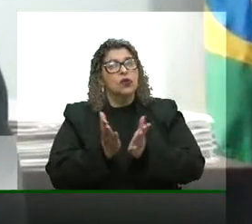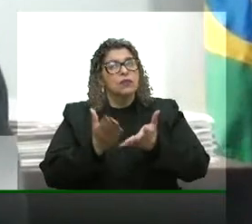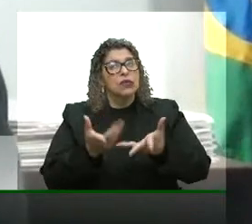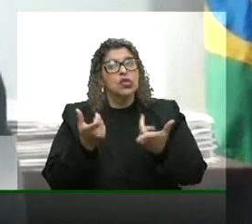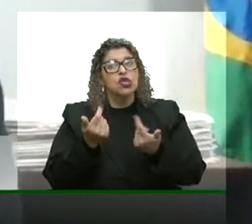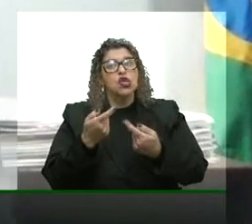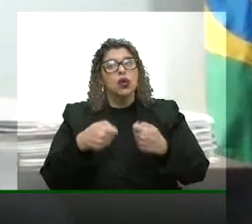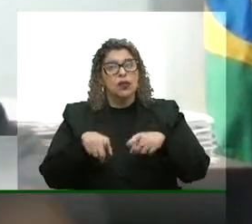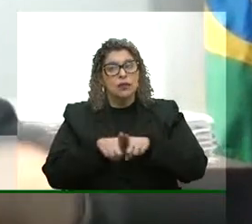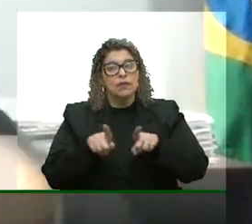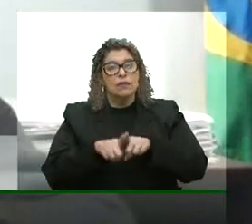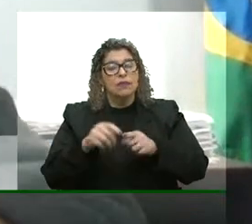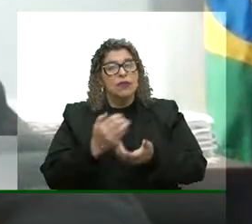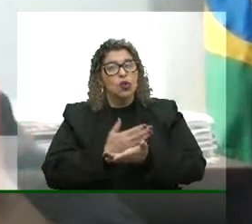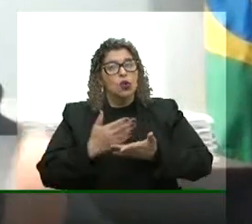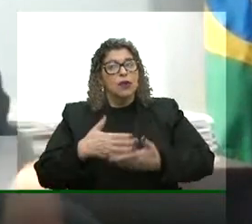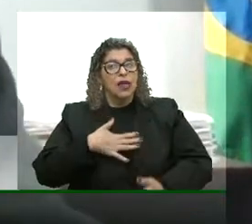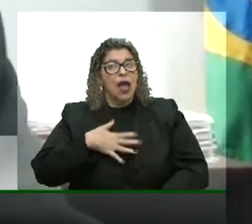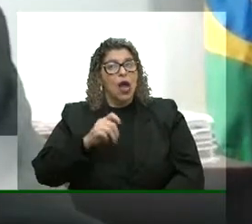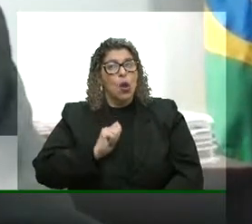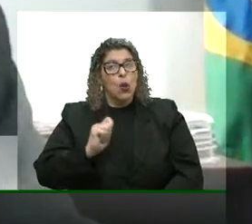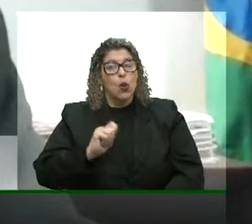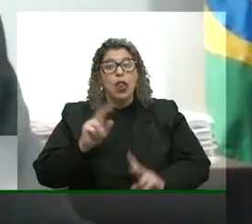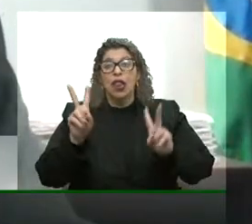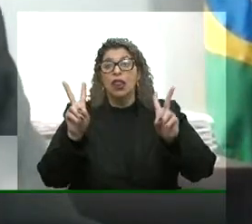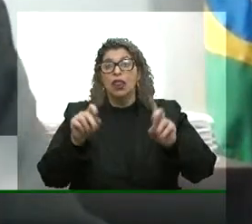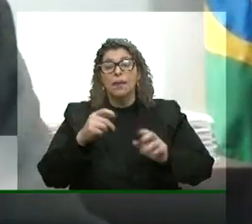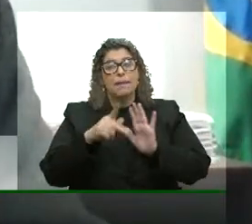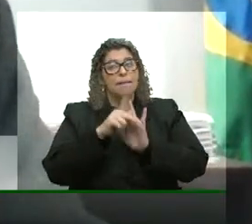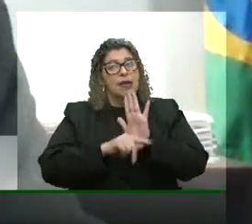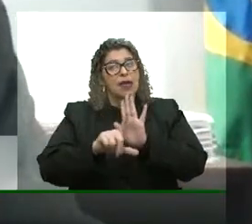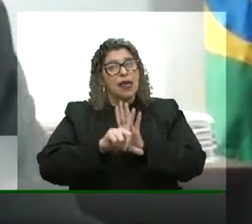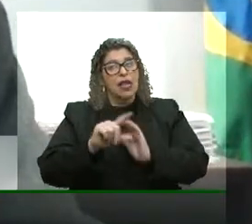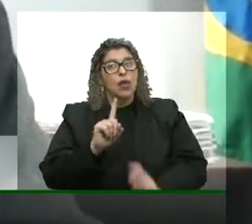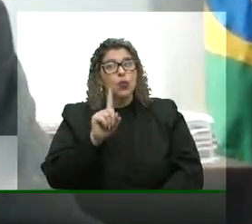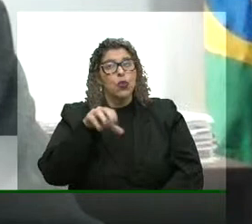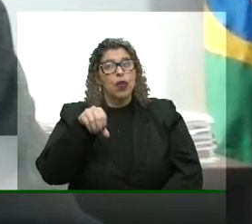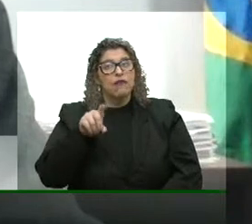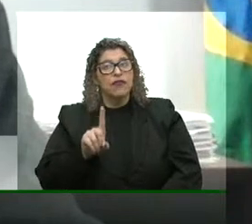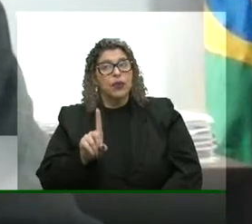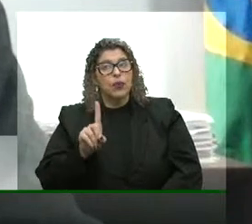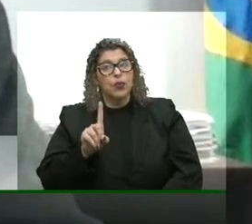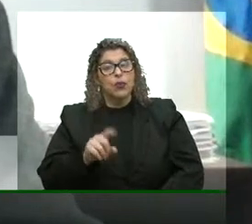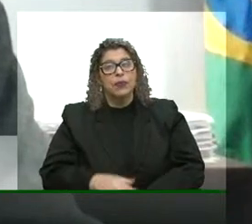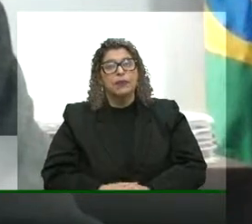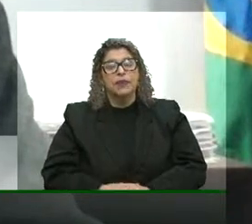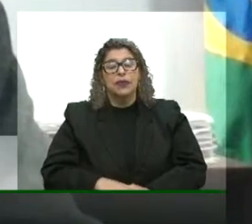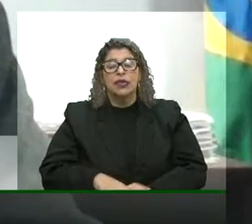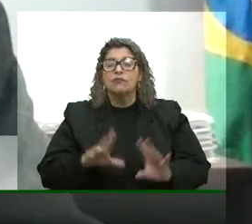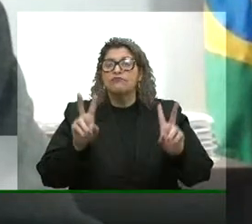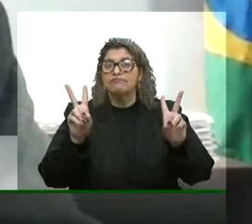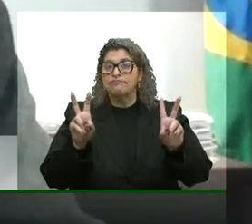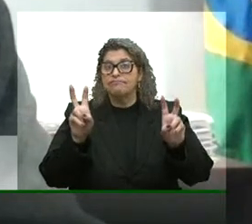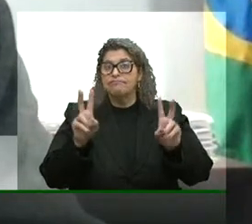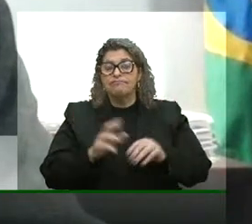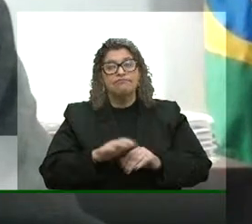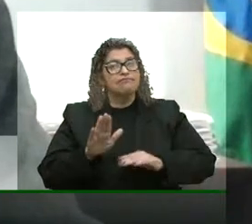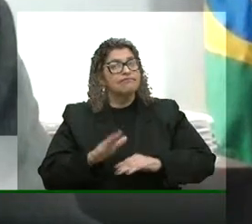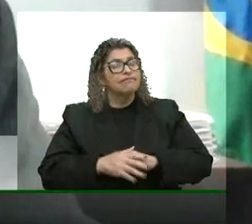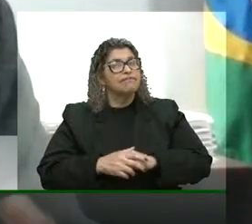de agosto, essa matéria que hoje é o PL 191. Inclusive, chamamos,